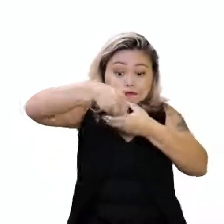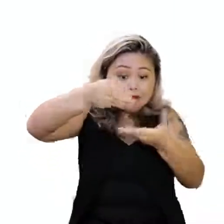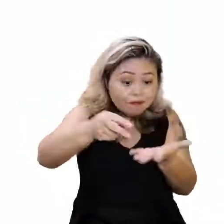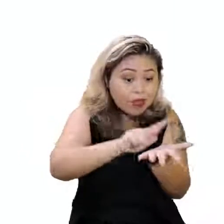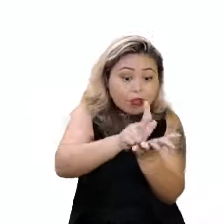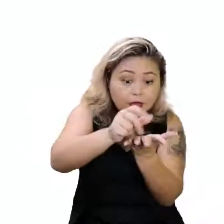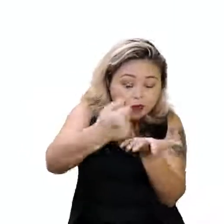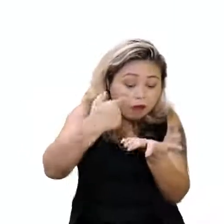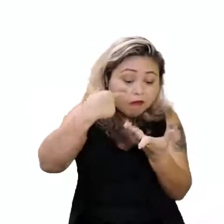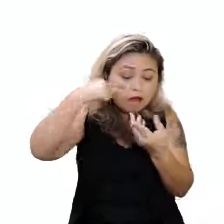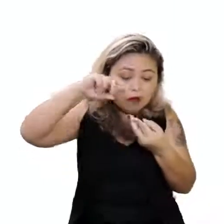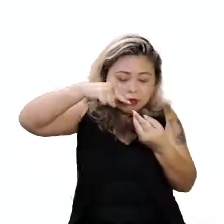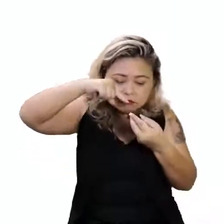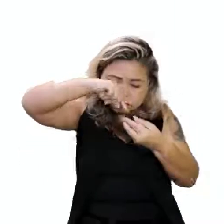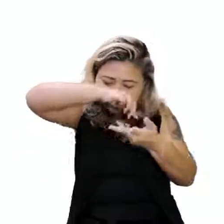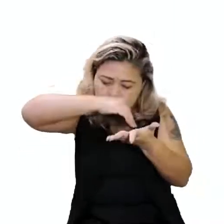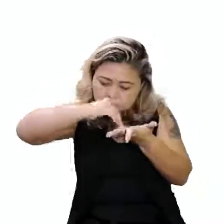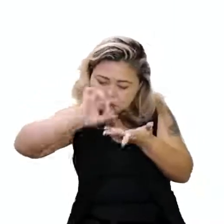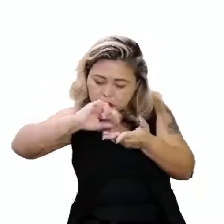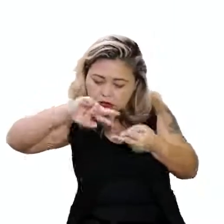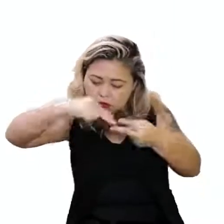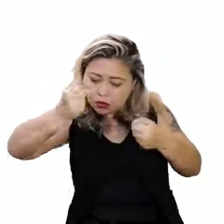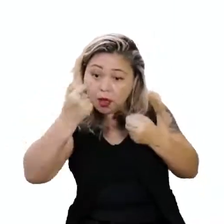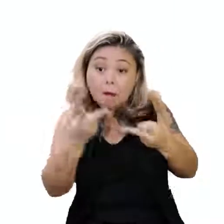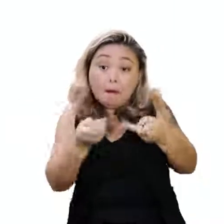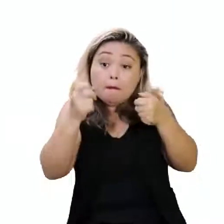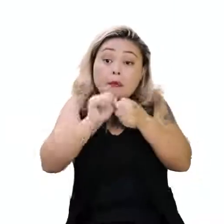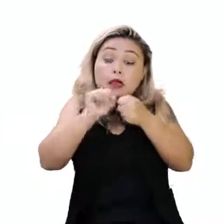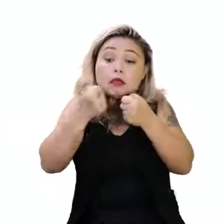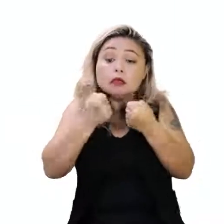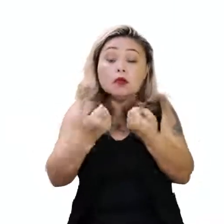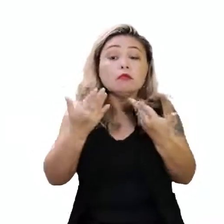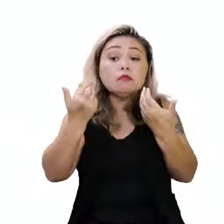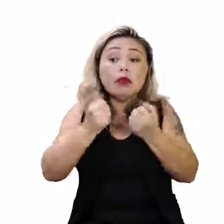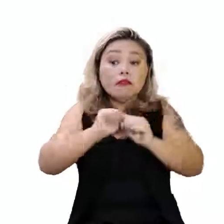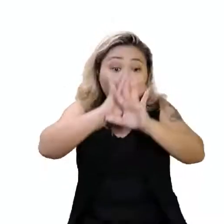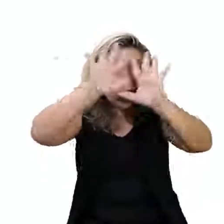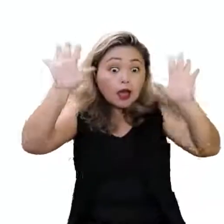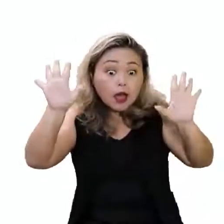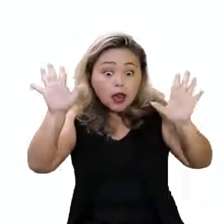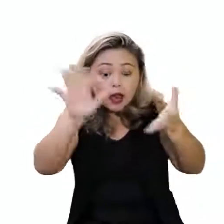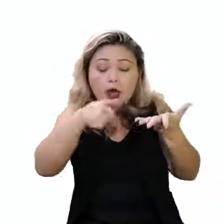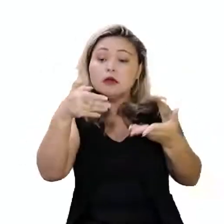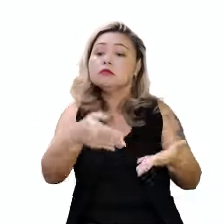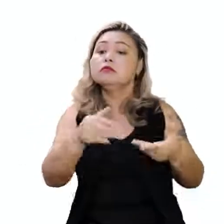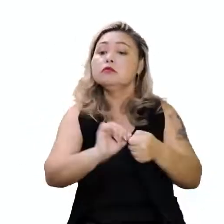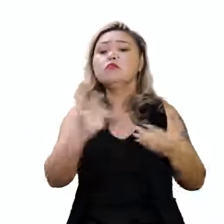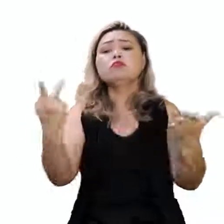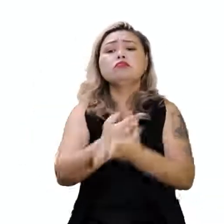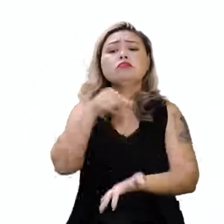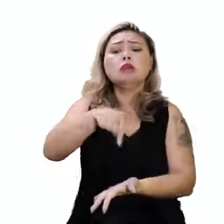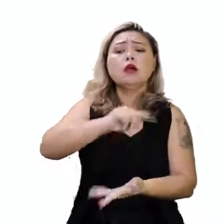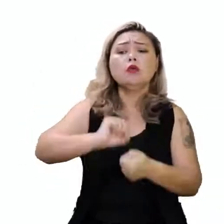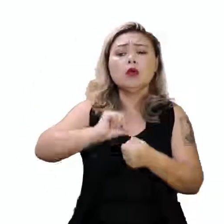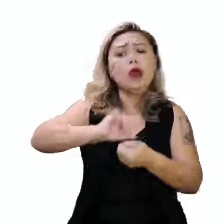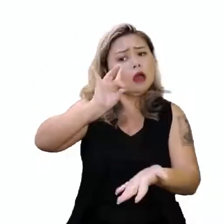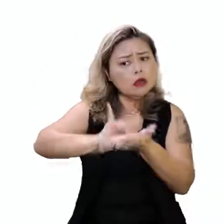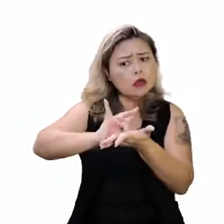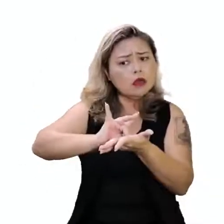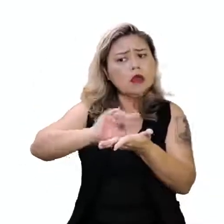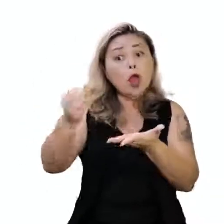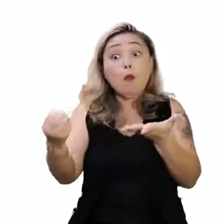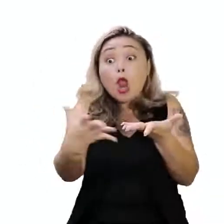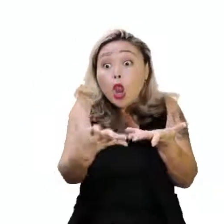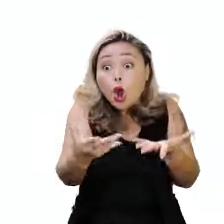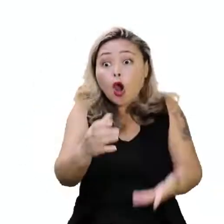para ver se a gente consegue ter uma distinção, a gente consegue ter elucidação desse caso. O que está acontecendo aqui? É realmente uma